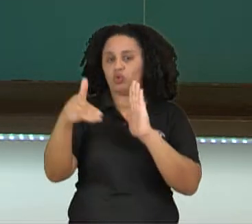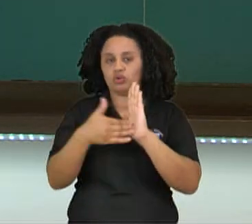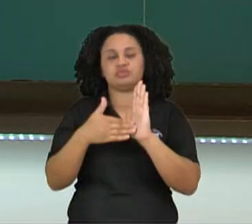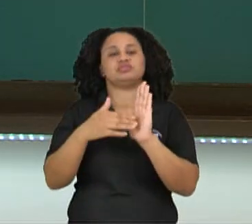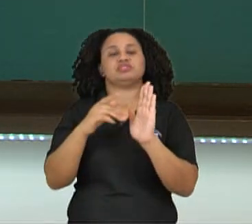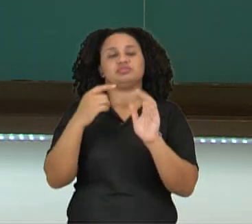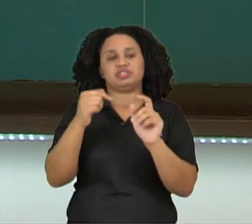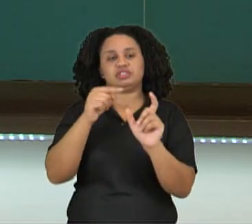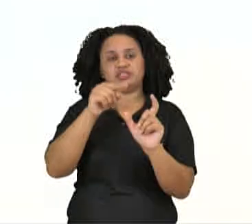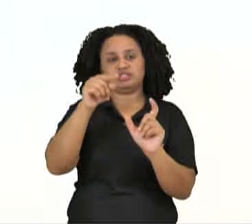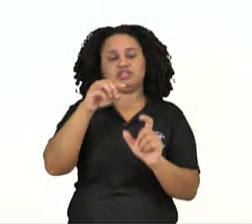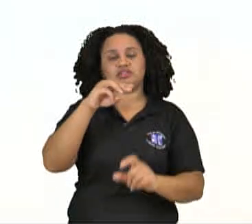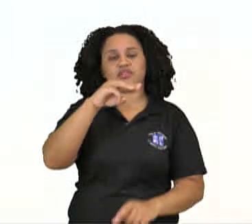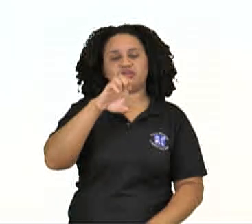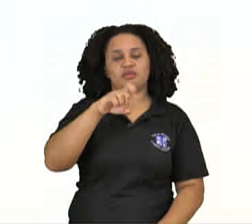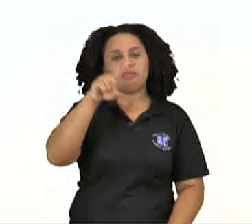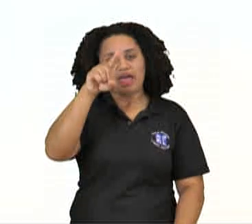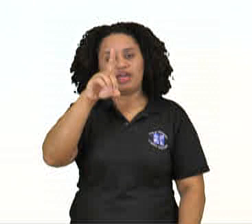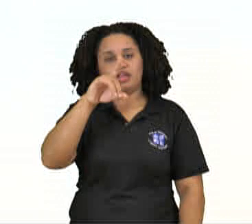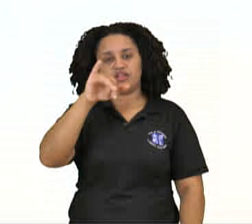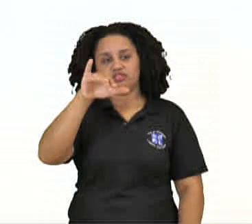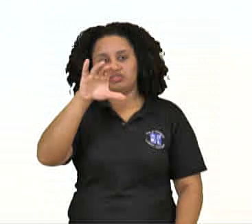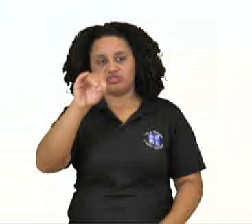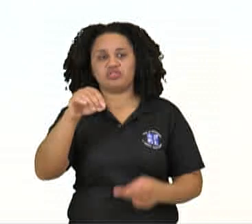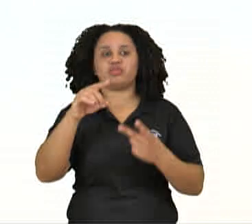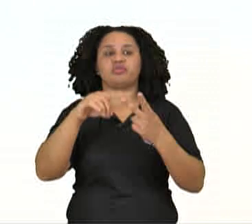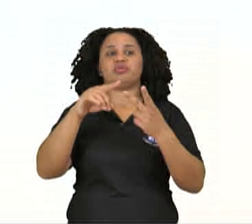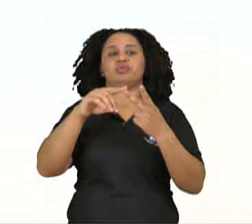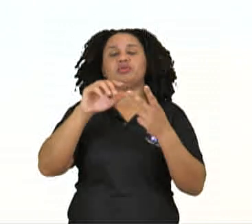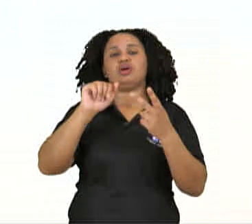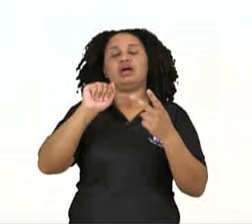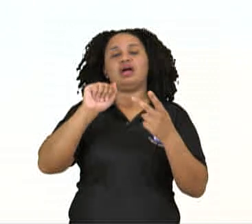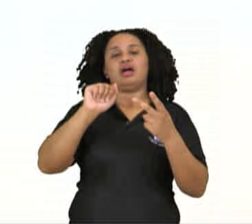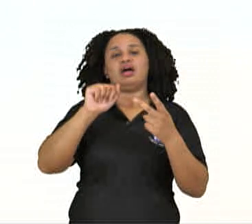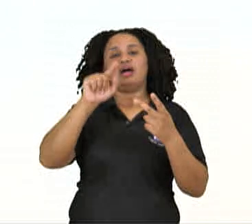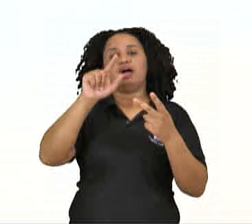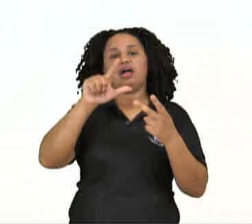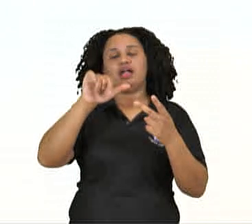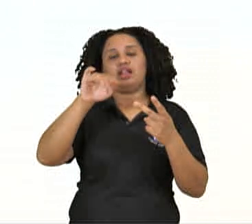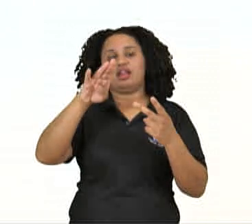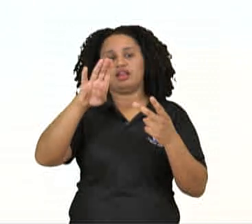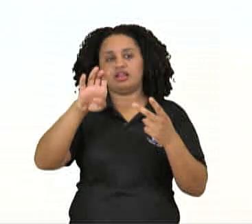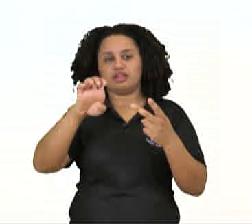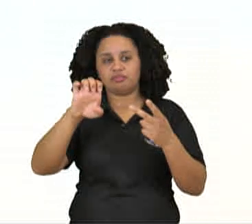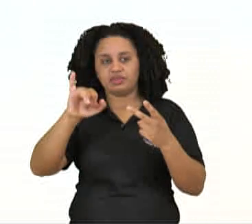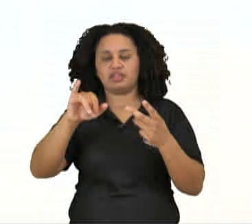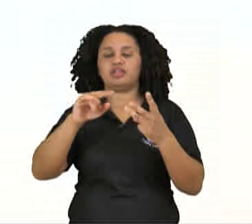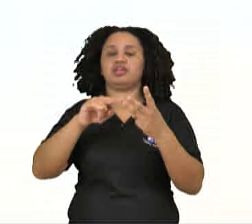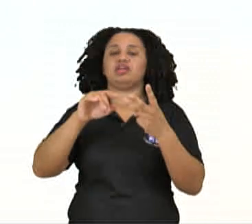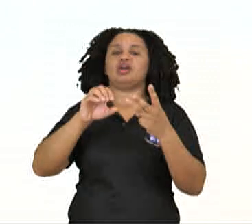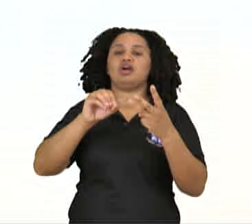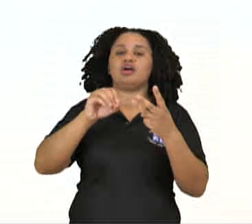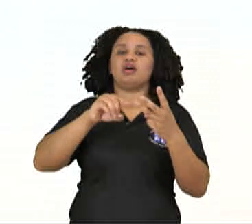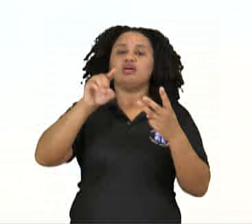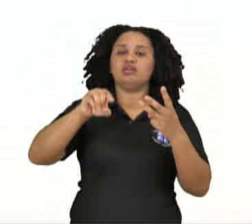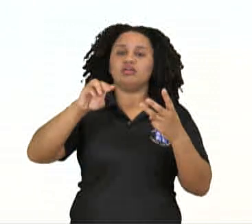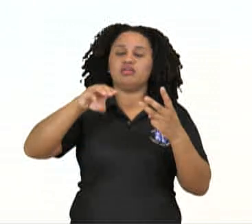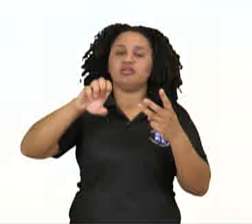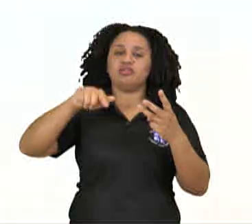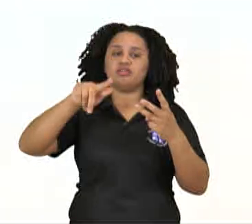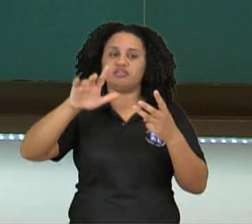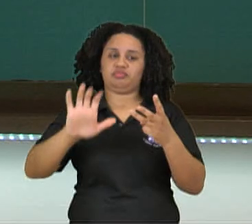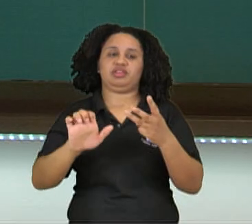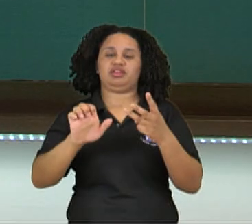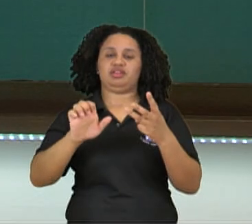exceção. Médico, álibi, ômega, sábado, pássaro, árvore. Então, toda vez que a antepenúltima